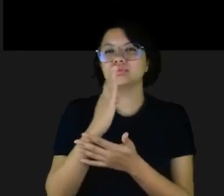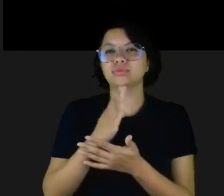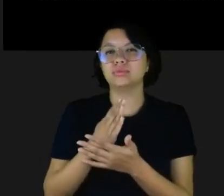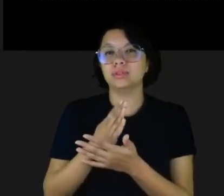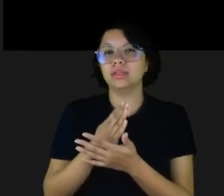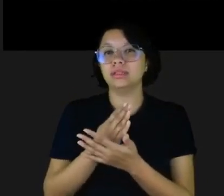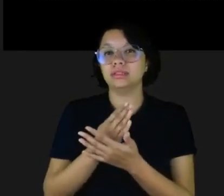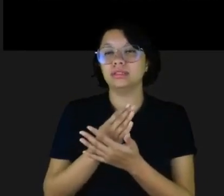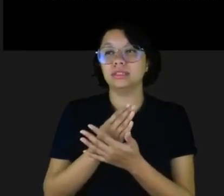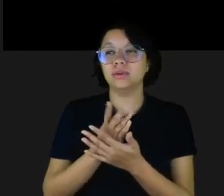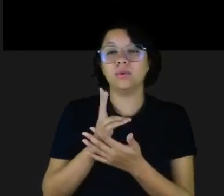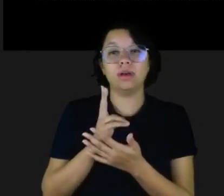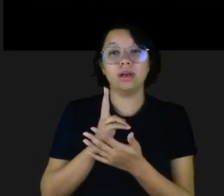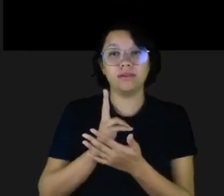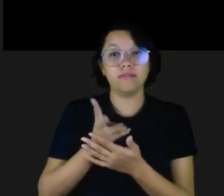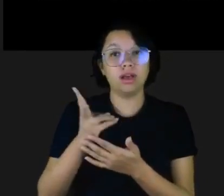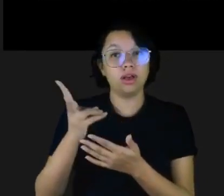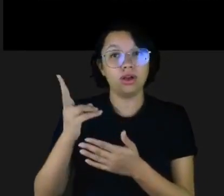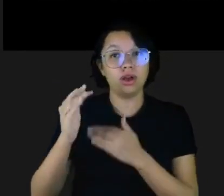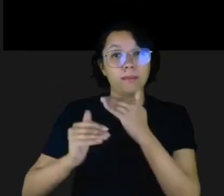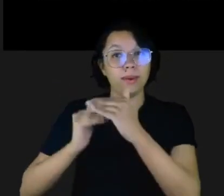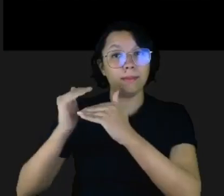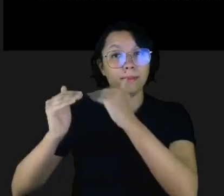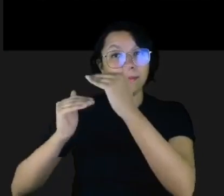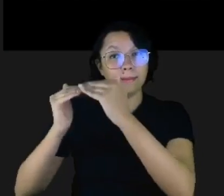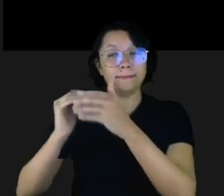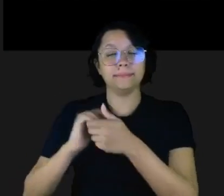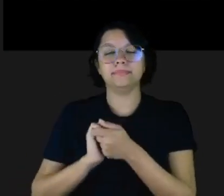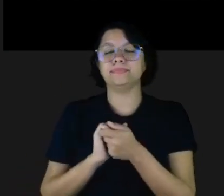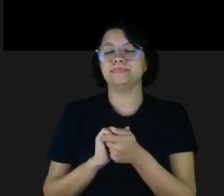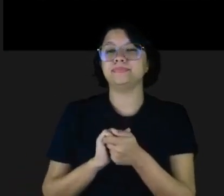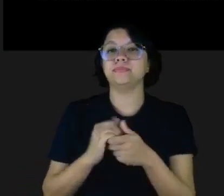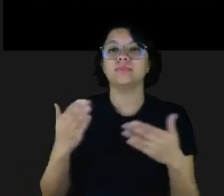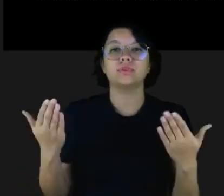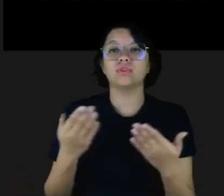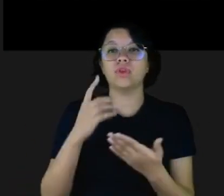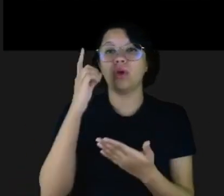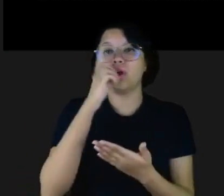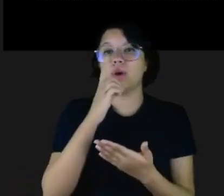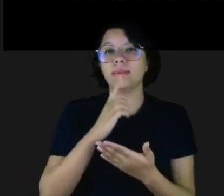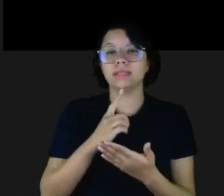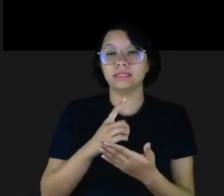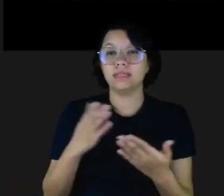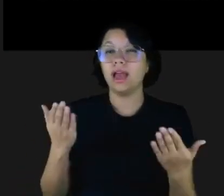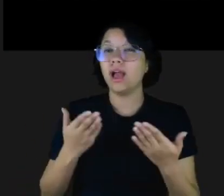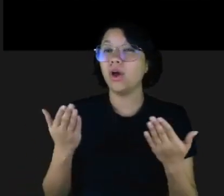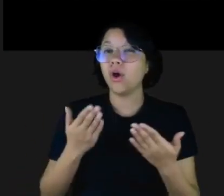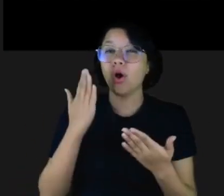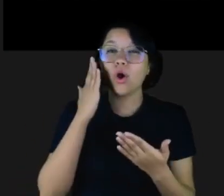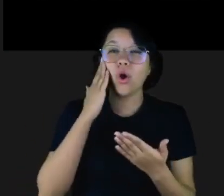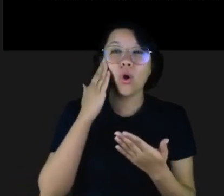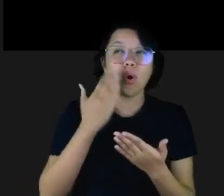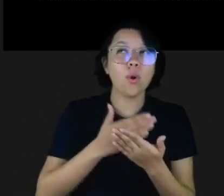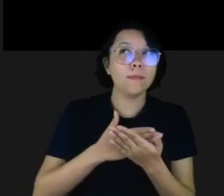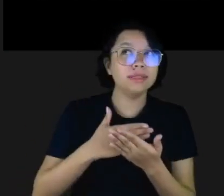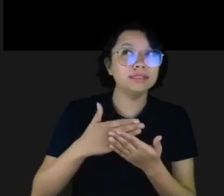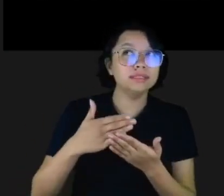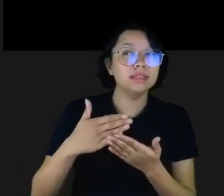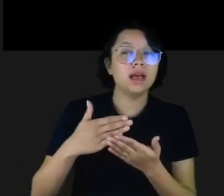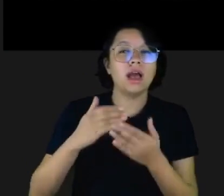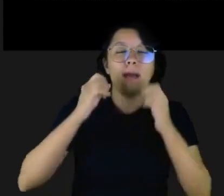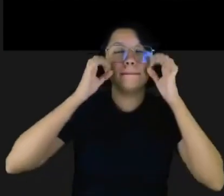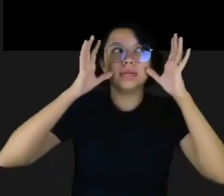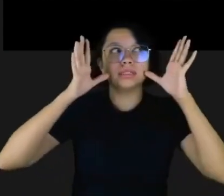é que fique ainda mais. Porém, nós brasileiros estamos agora começando a nos despertar